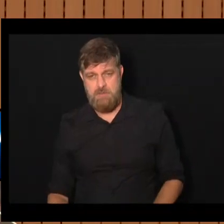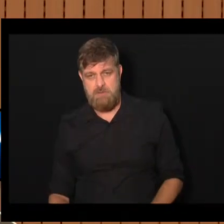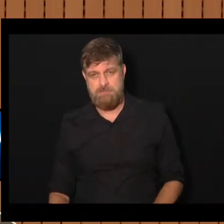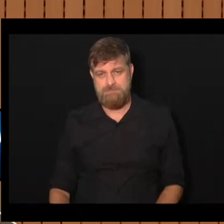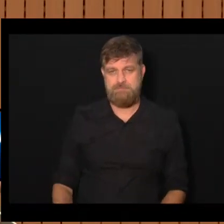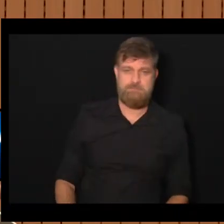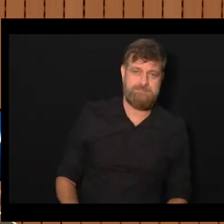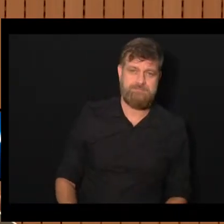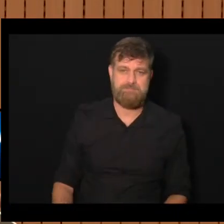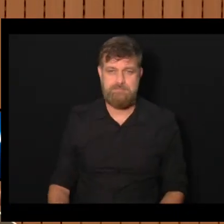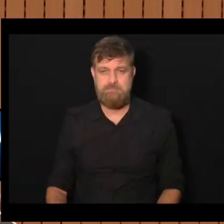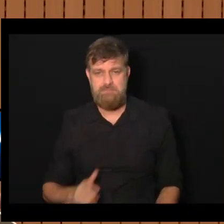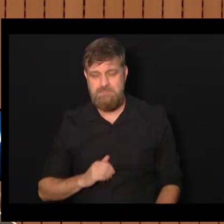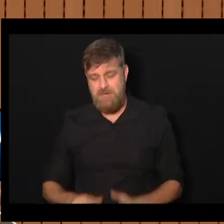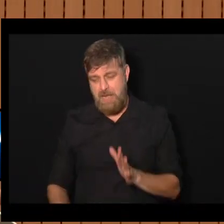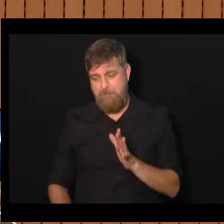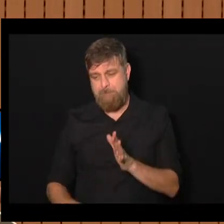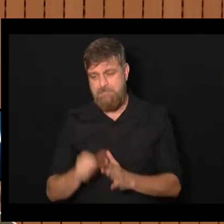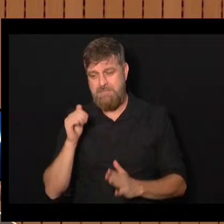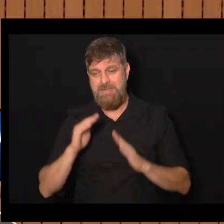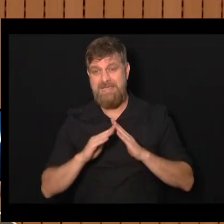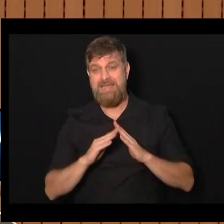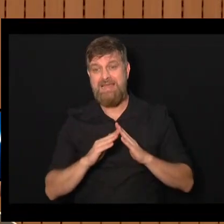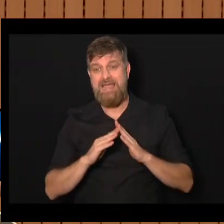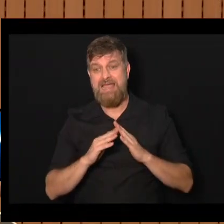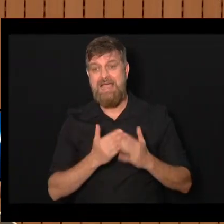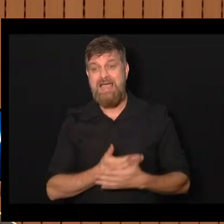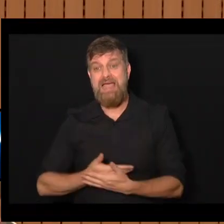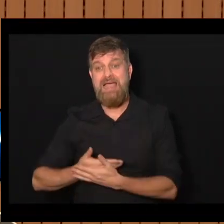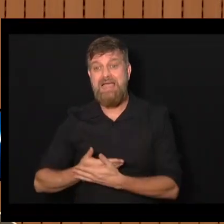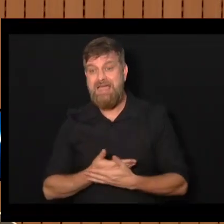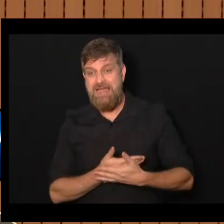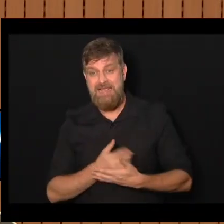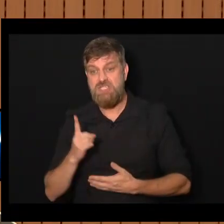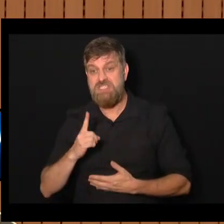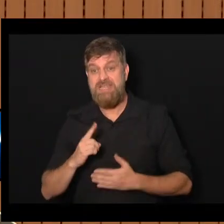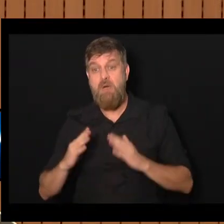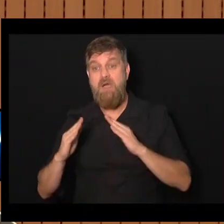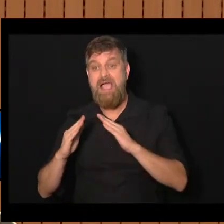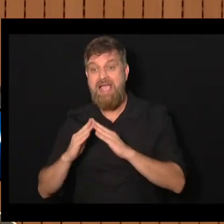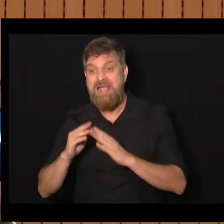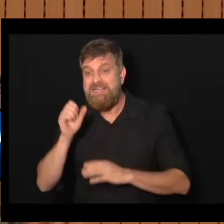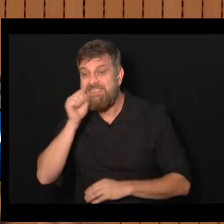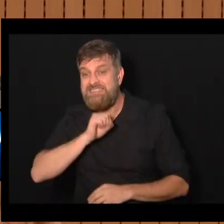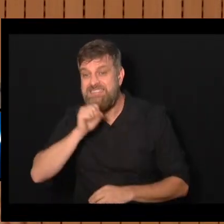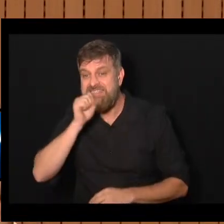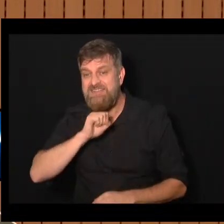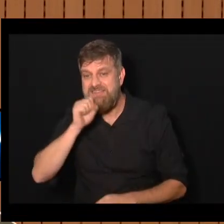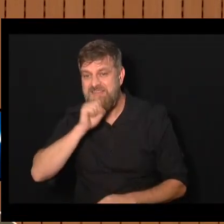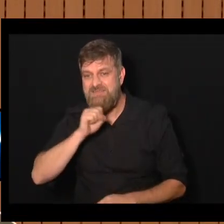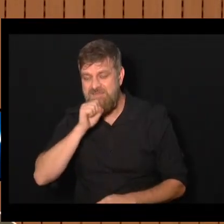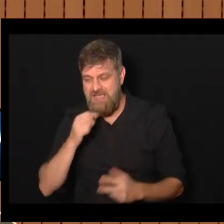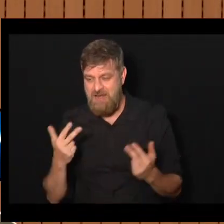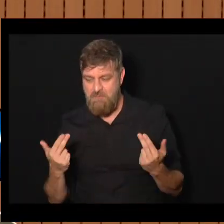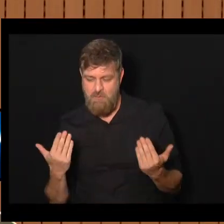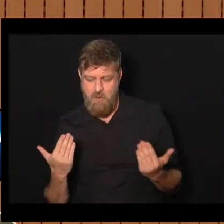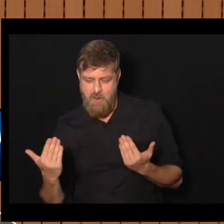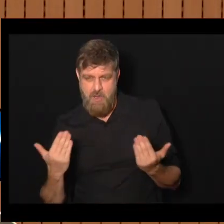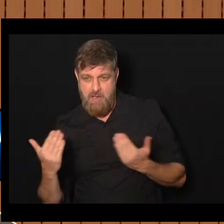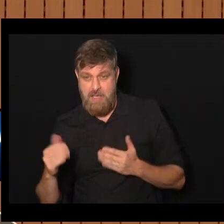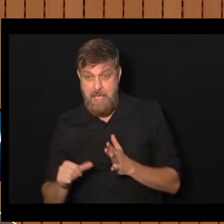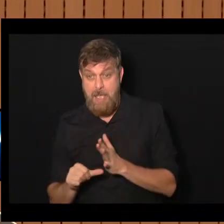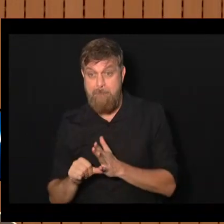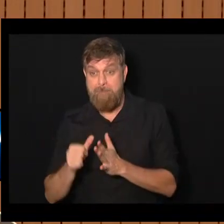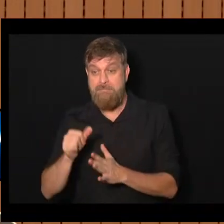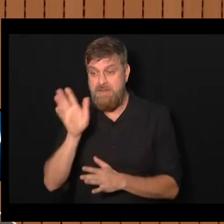Rodrigo, a primeira creche para idosos da cidade de Campinas, que, na verdade, eu acredito que deva ser a primeira do